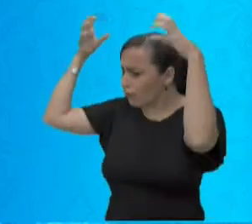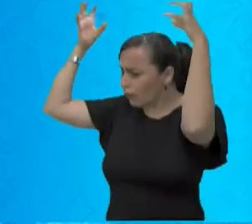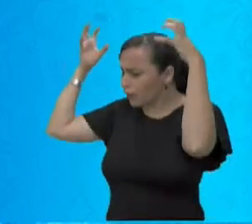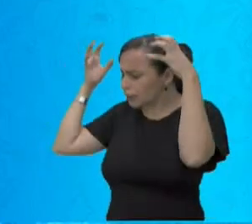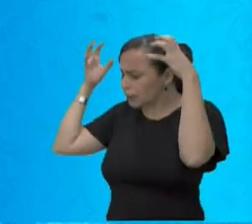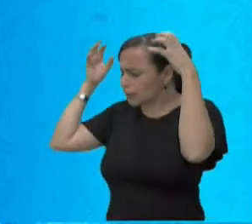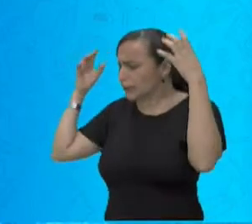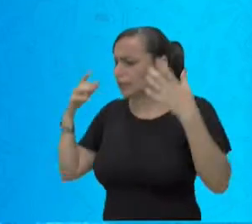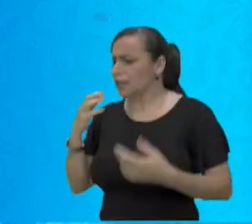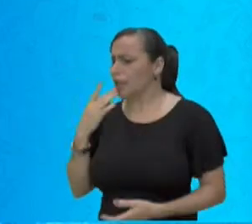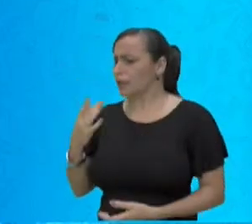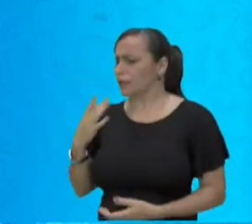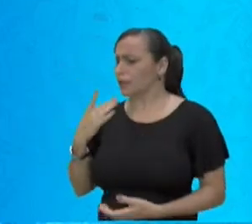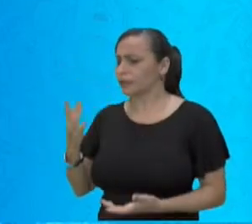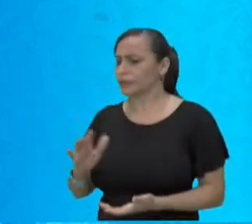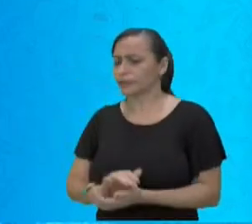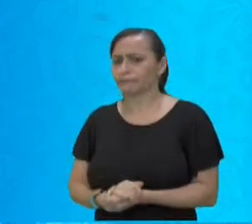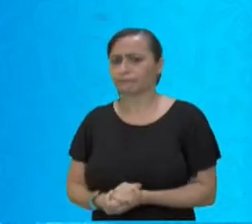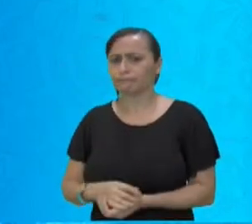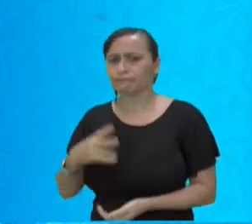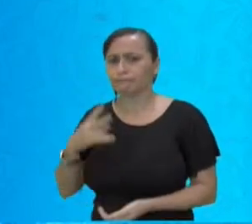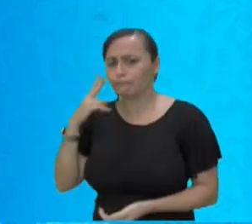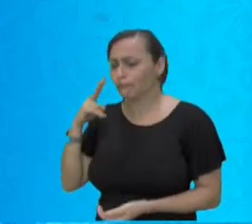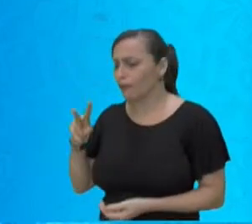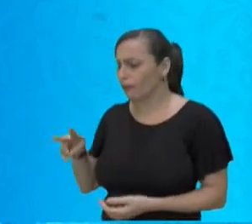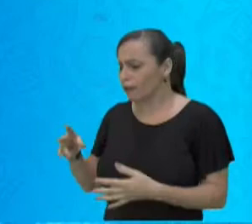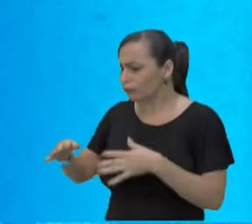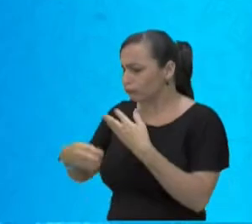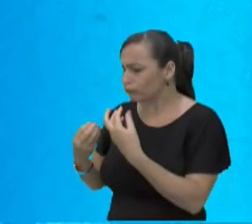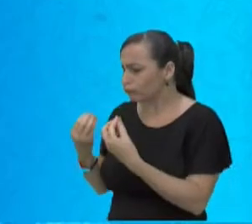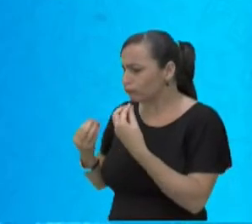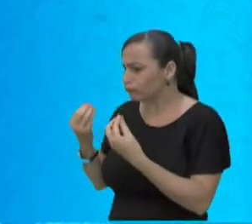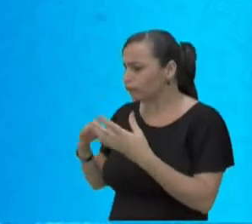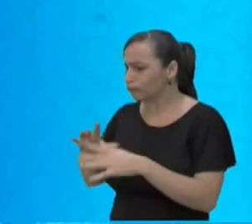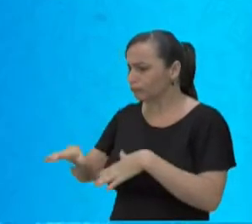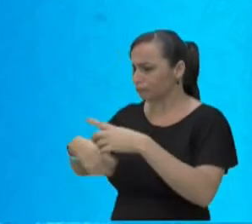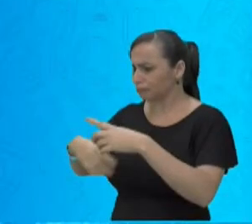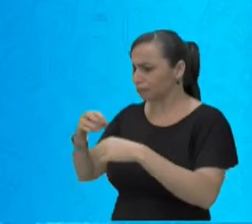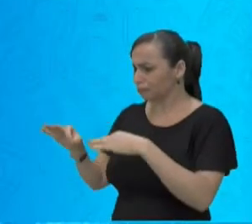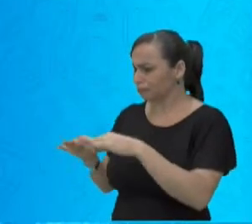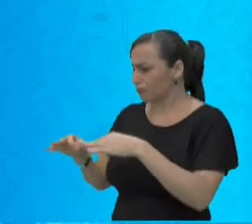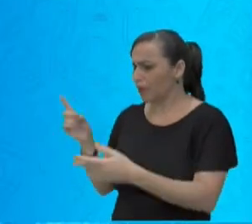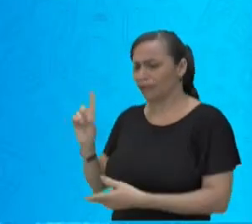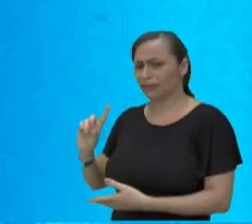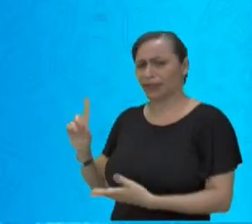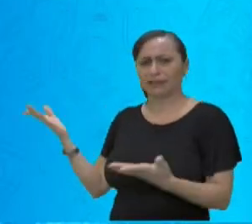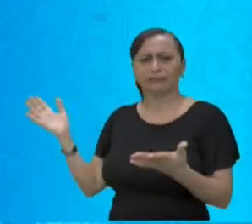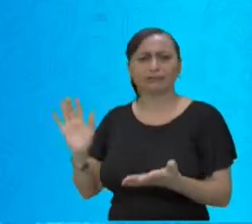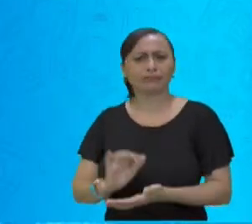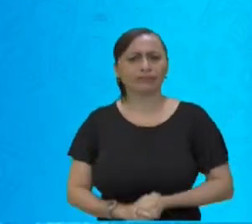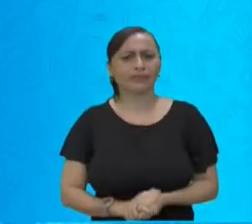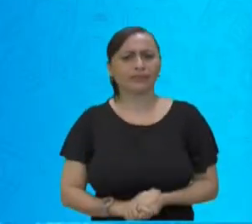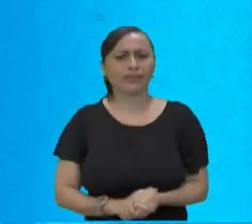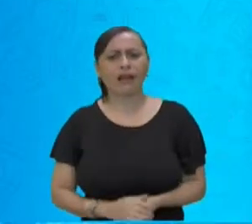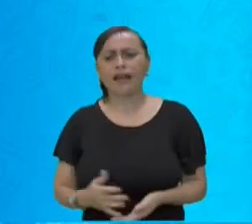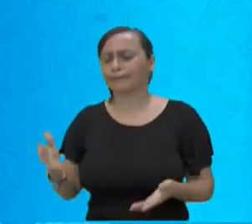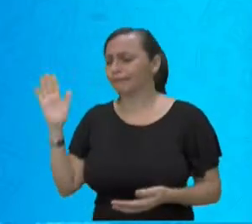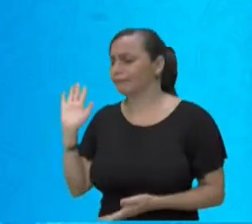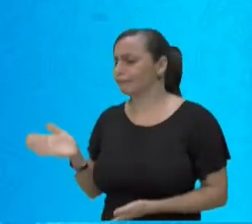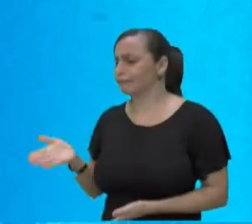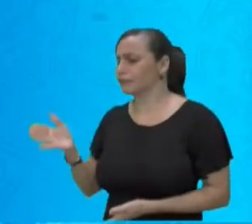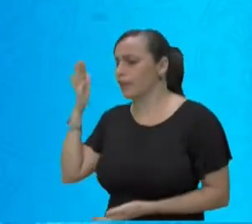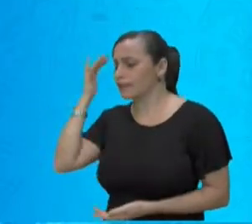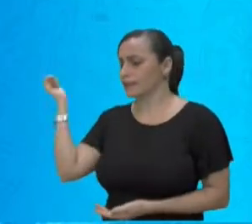elas estão todas enroladas desse jeito não funciona no mas eu já sei eu vou te